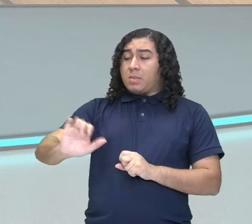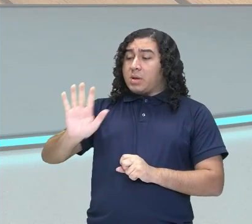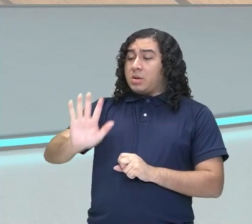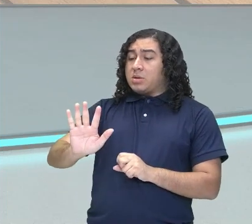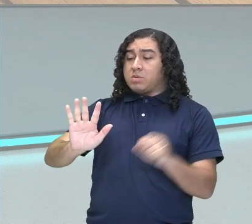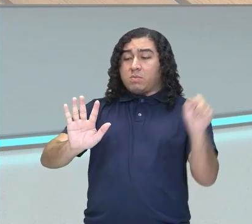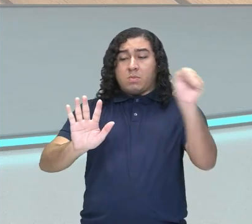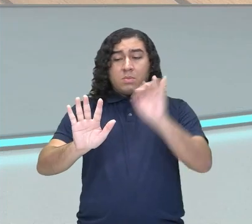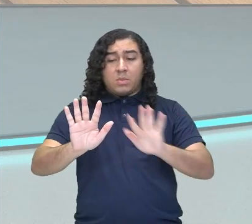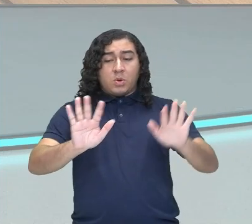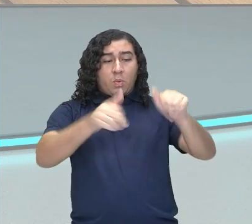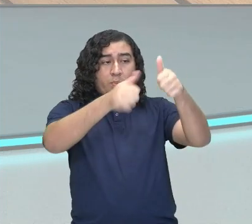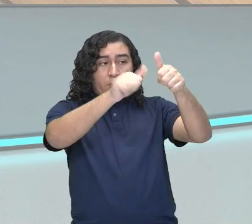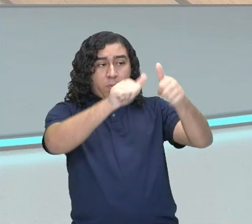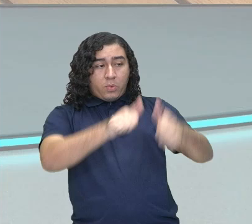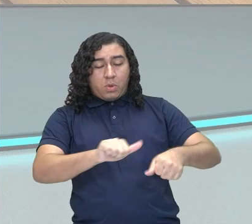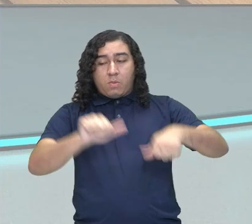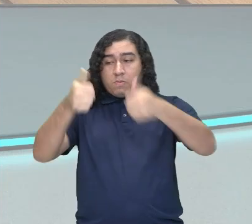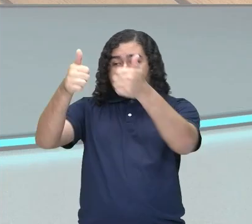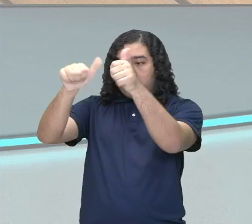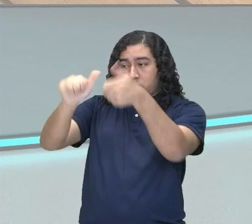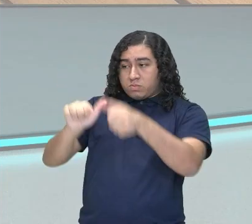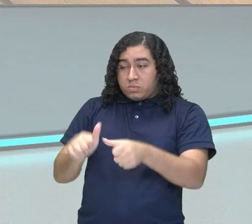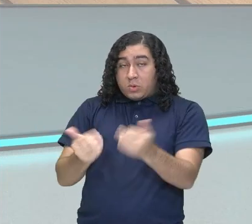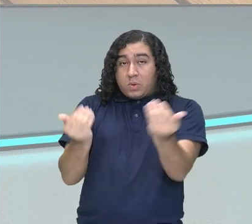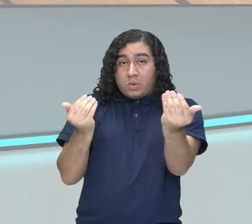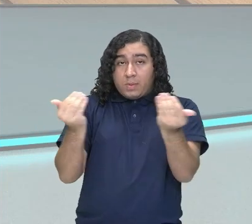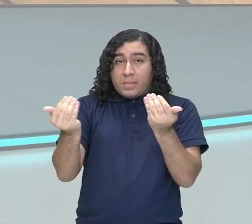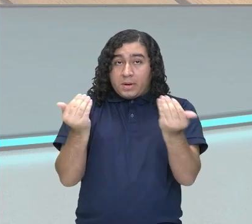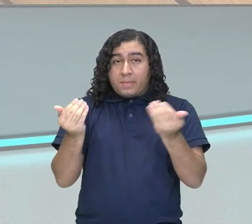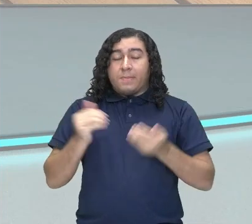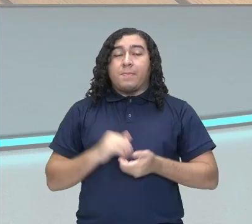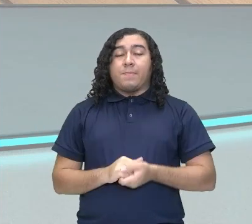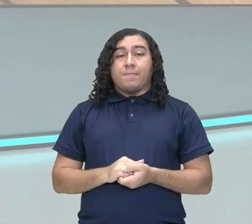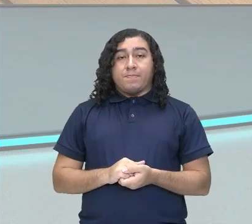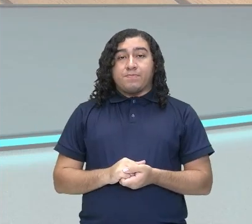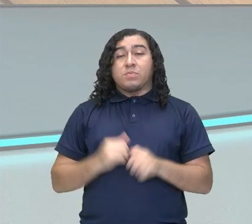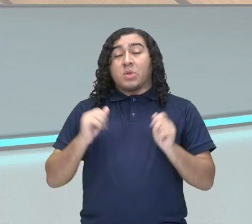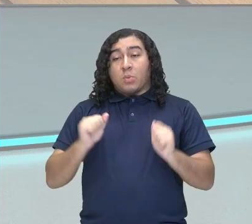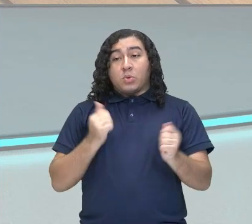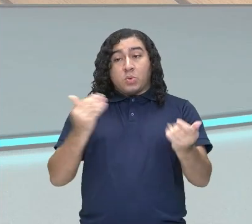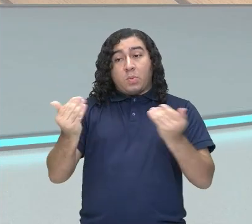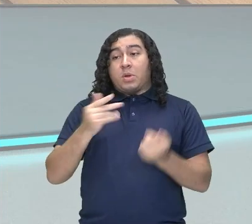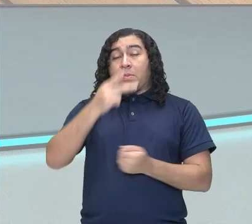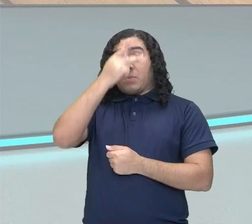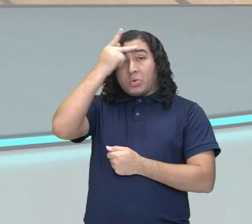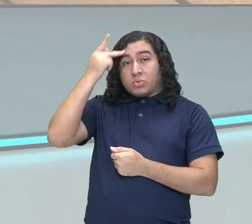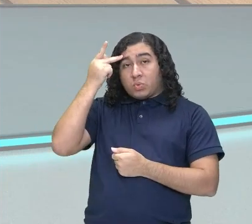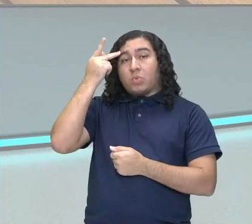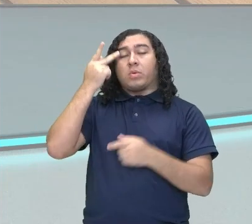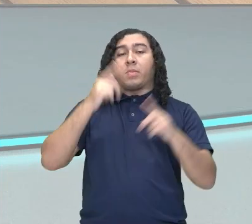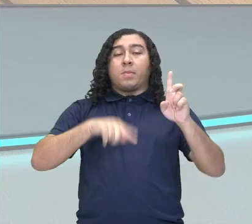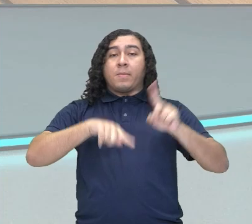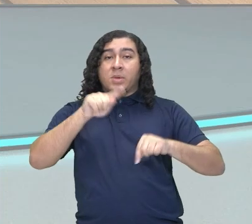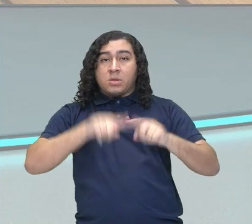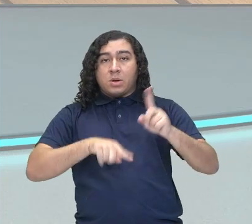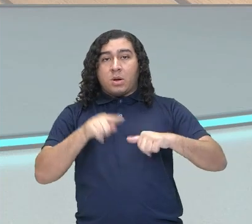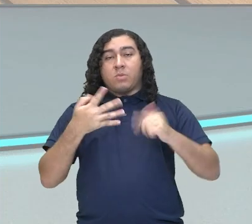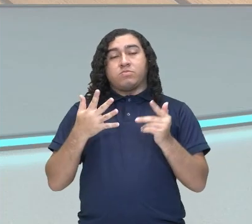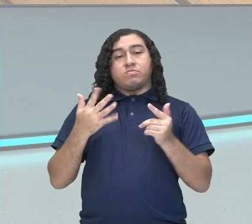e compará-las, ok? Eu vou comparar pessoas, objetos,